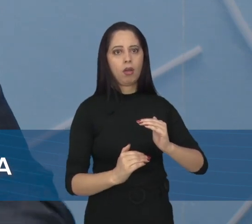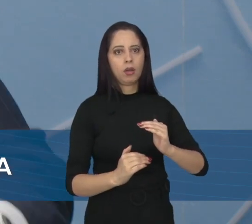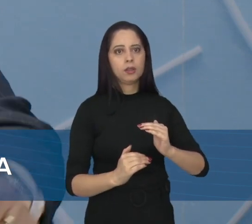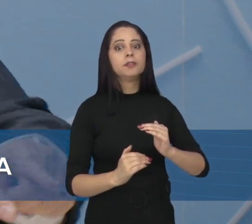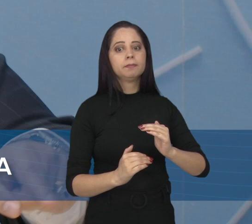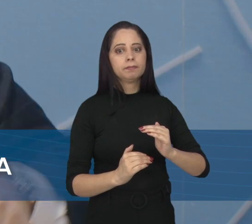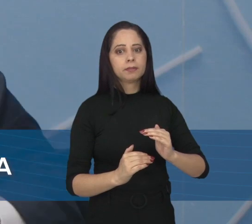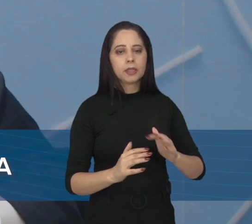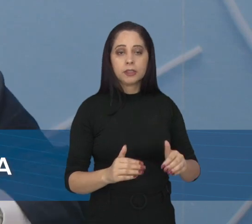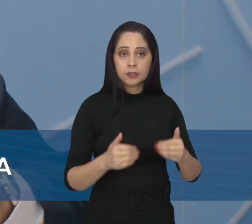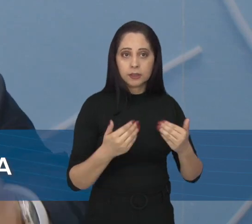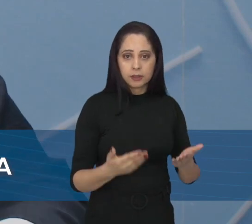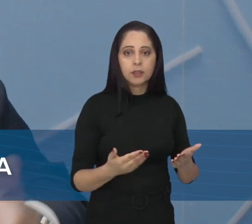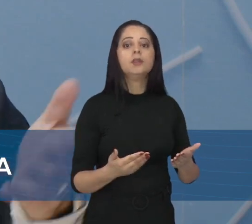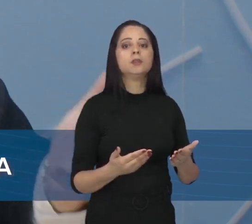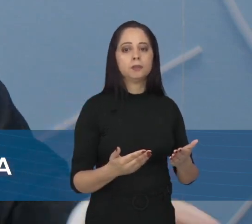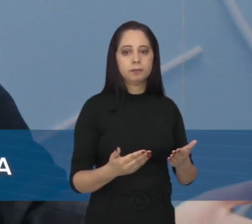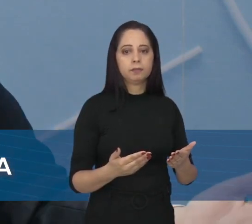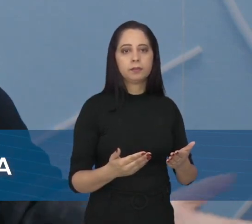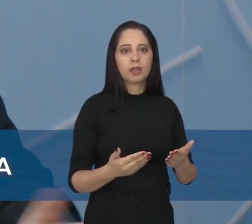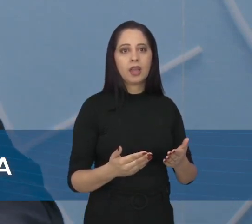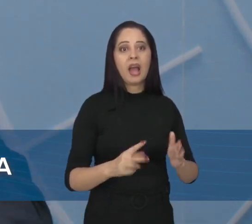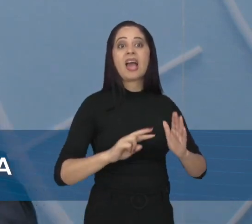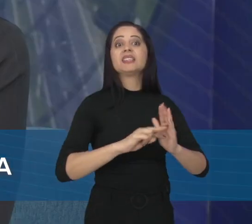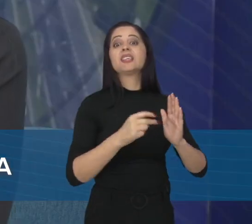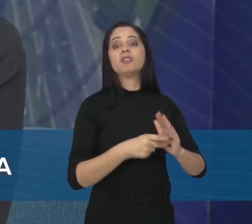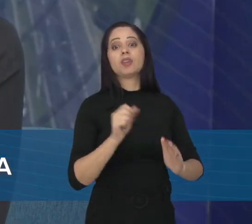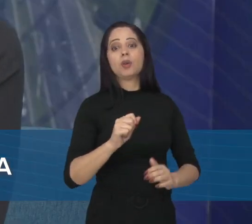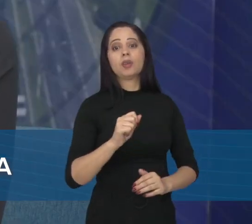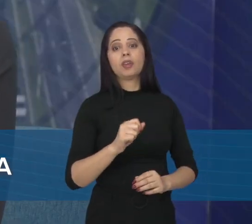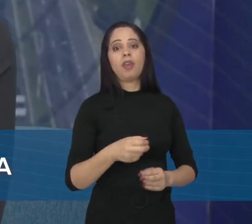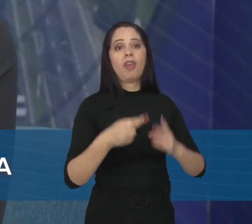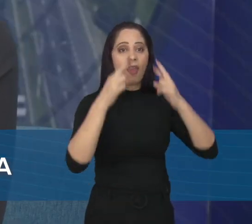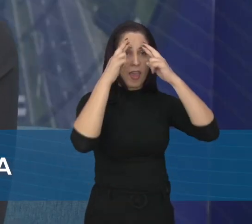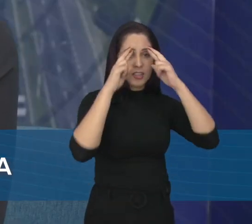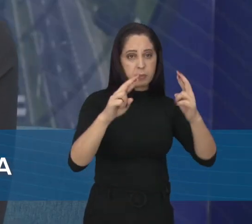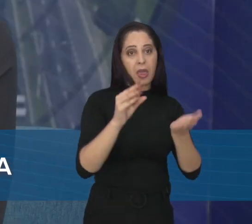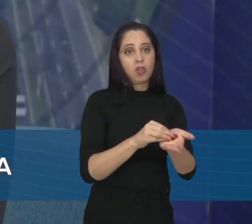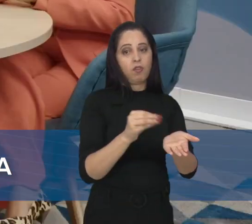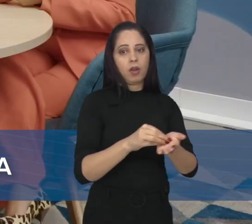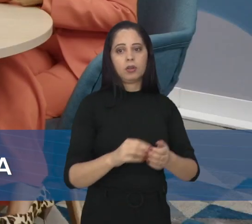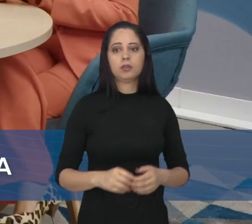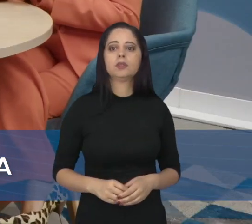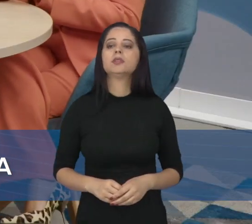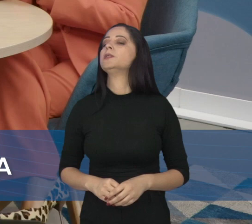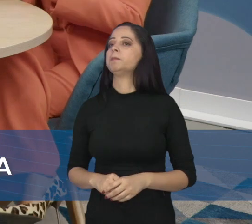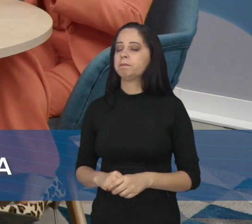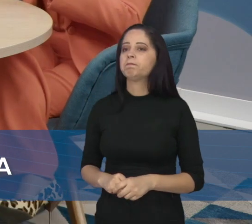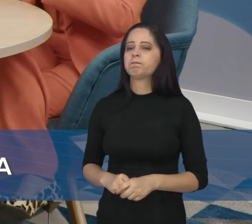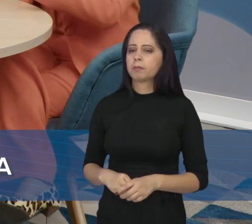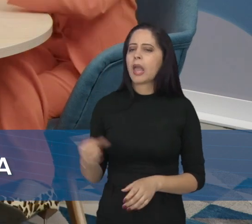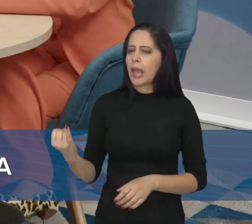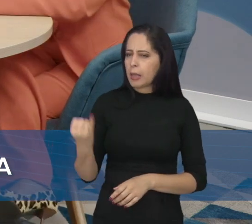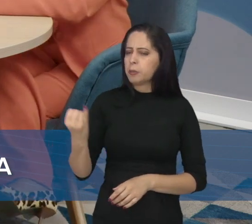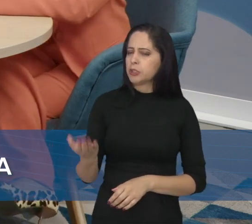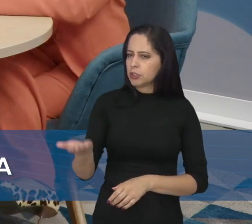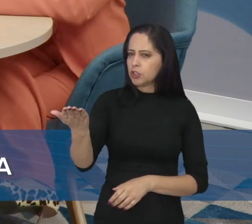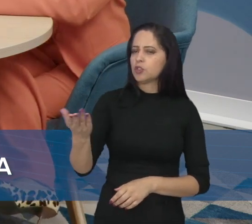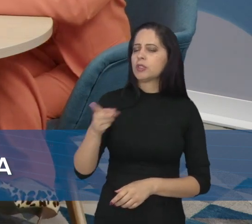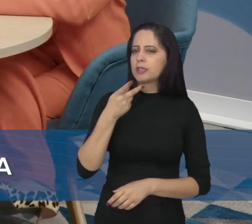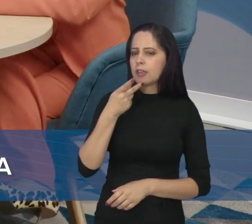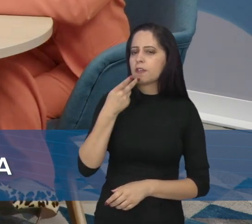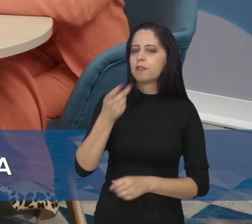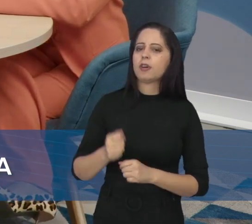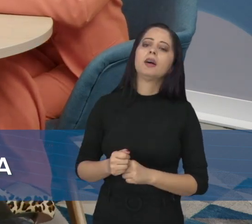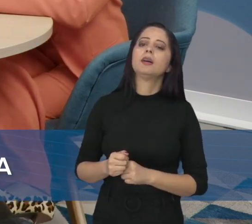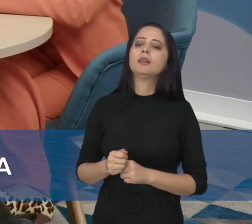E tudo isso provoca as intolerâncias. É bem por esse caminho, Ziza? Eu acho importante quando você diz sobre esses caminhos